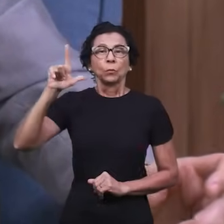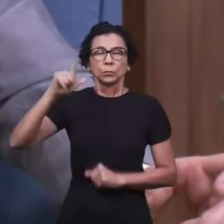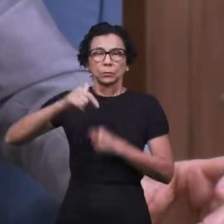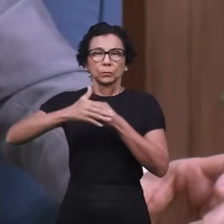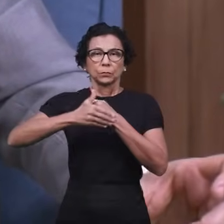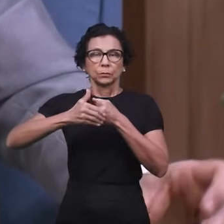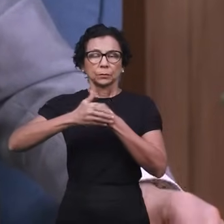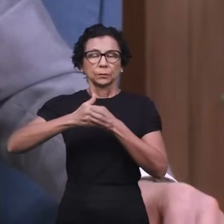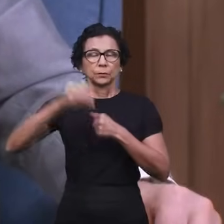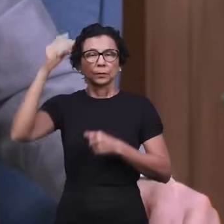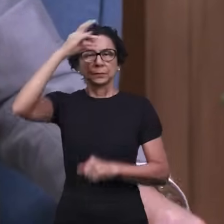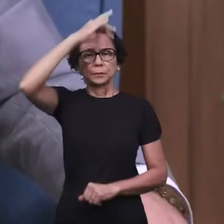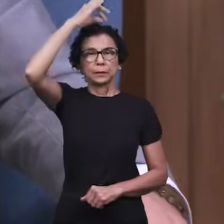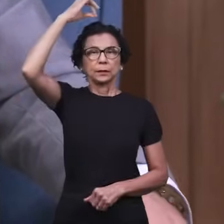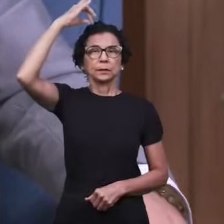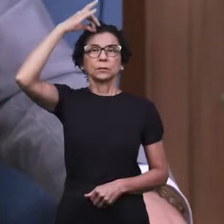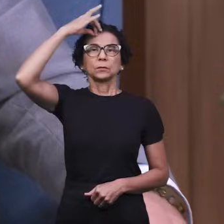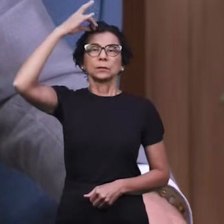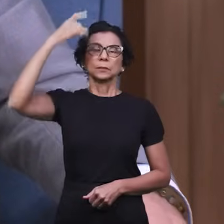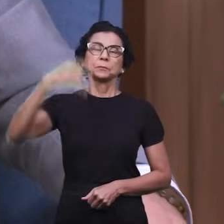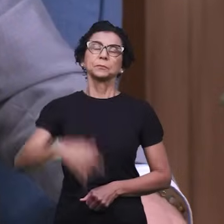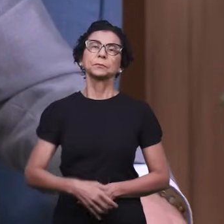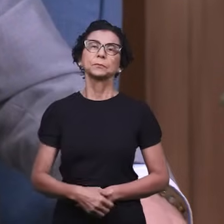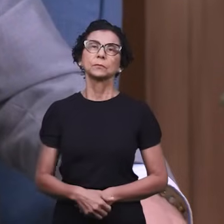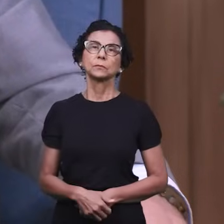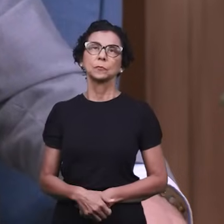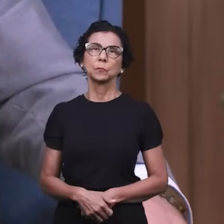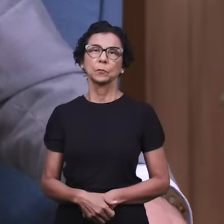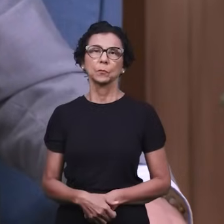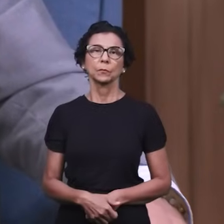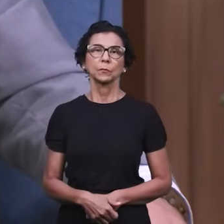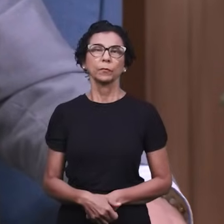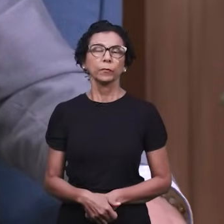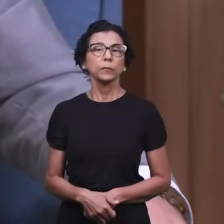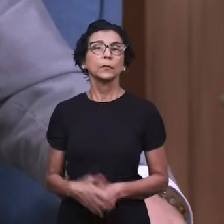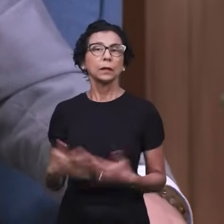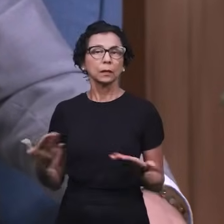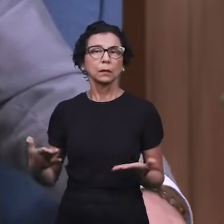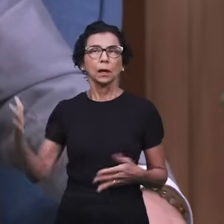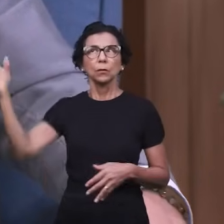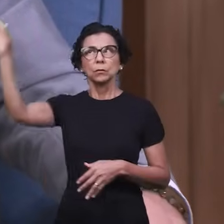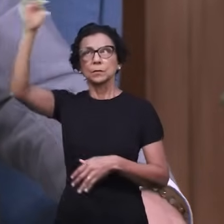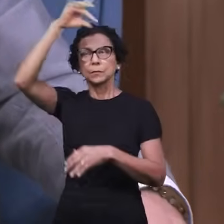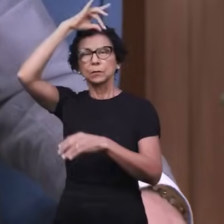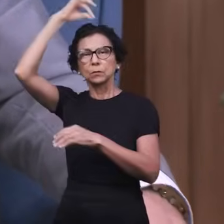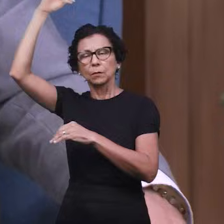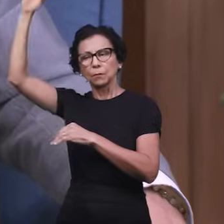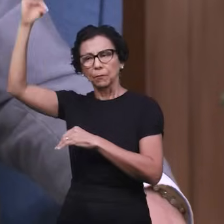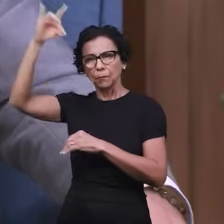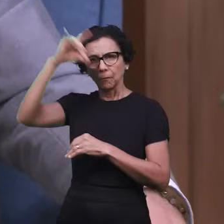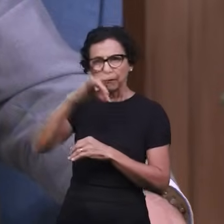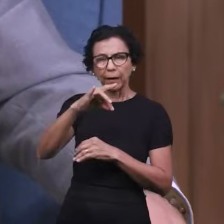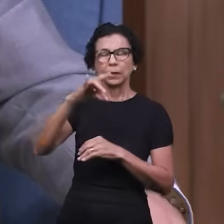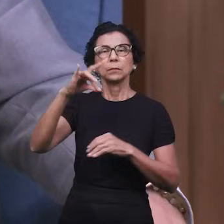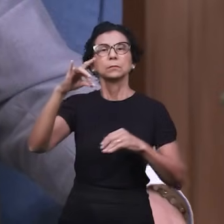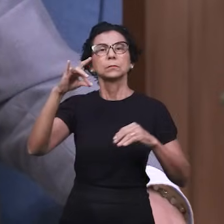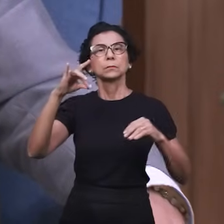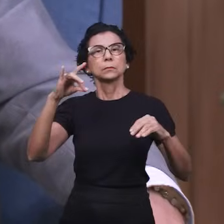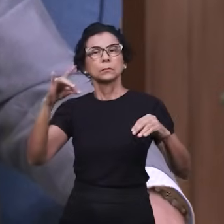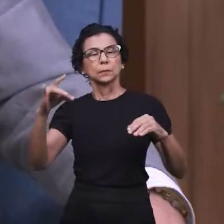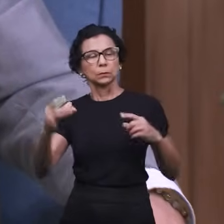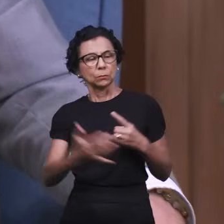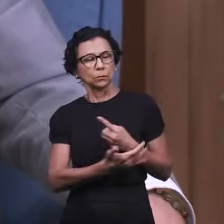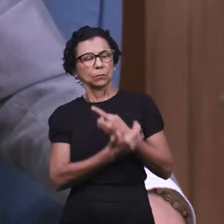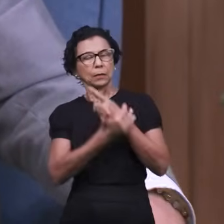ele vem com esse recurso para responder essa oração, né? Amém. O Espírito Santo vem para nos guardar, para nos preservar, para nos